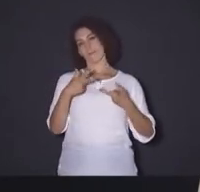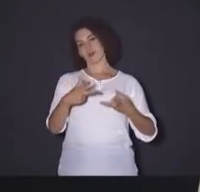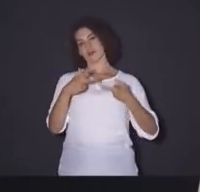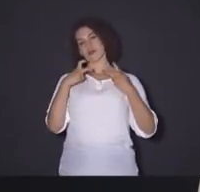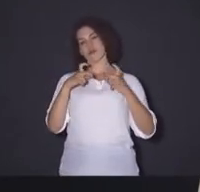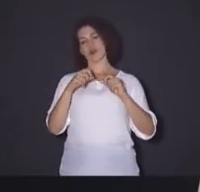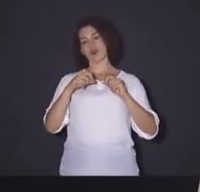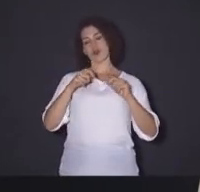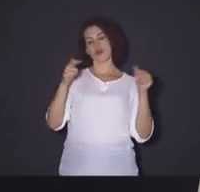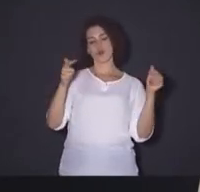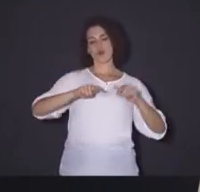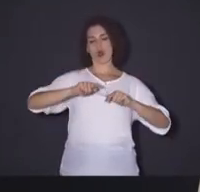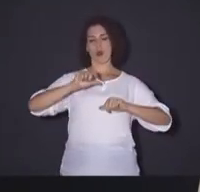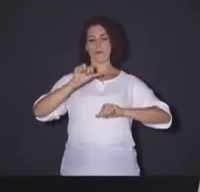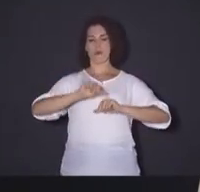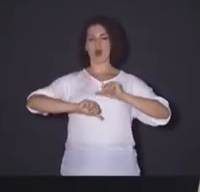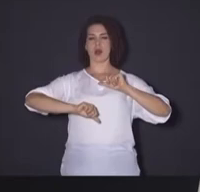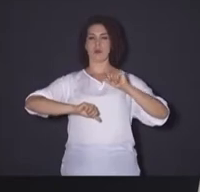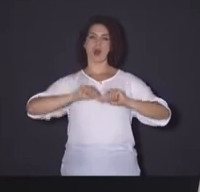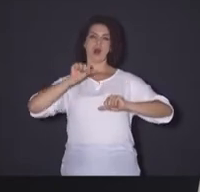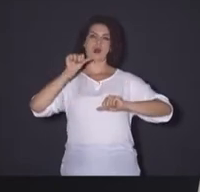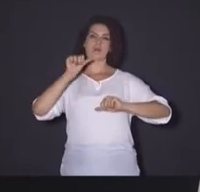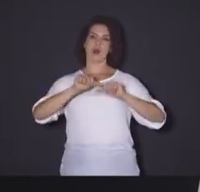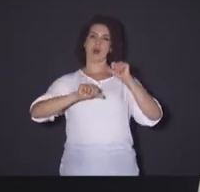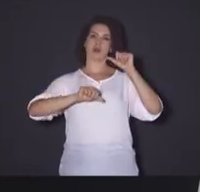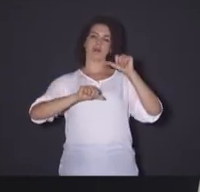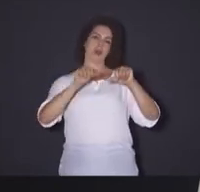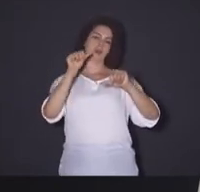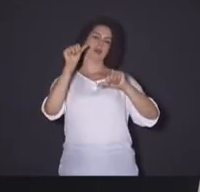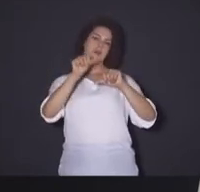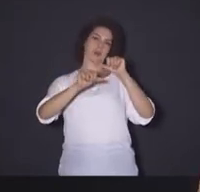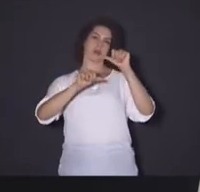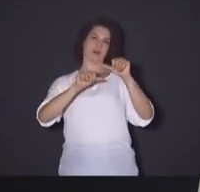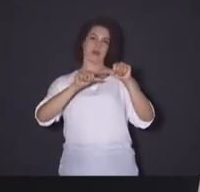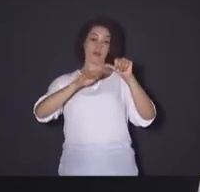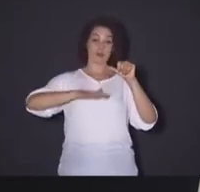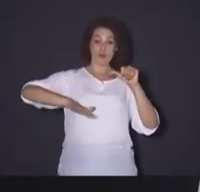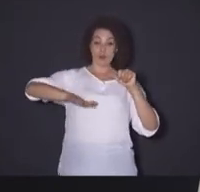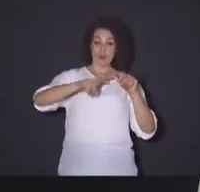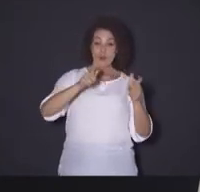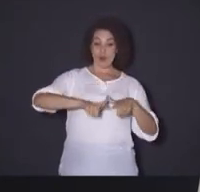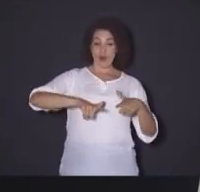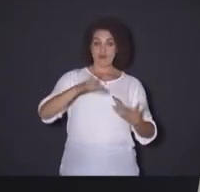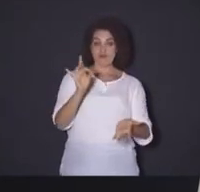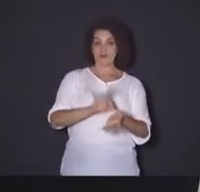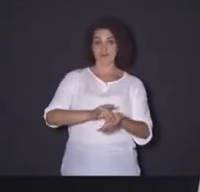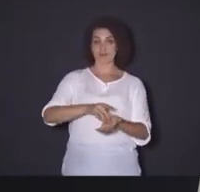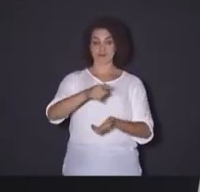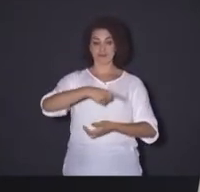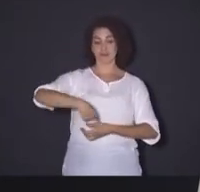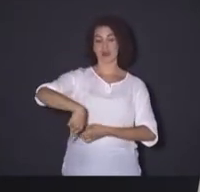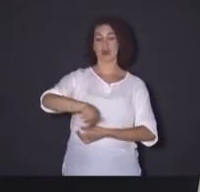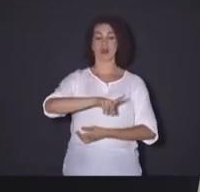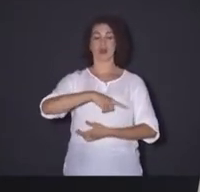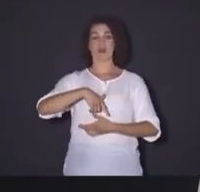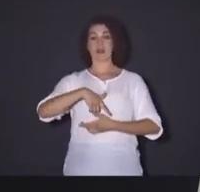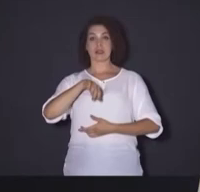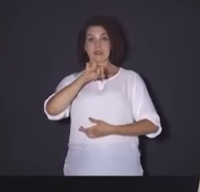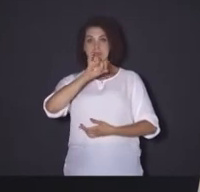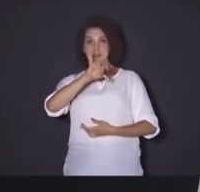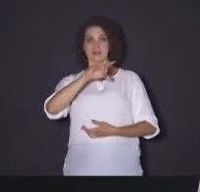lugar. O lugar ele modifica quando o lugar físico, inclusive, quando existe